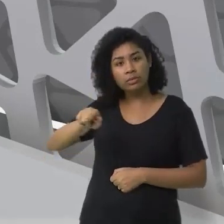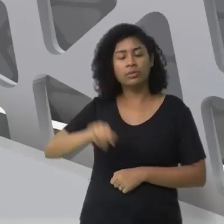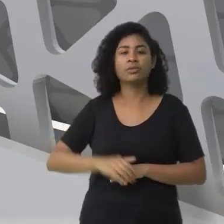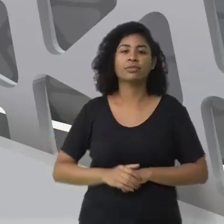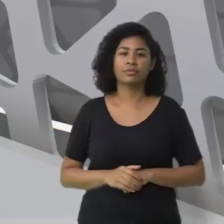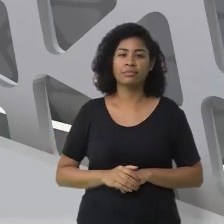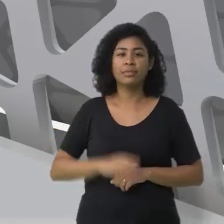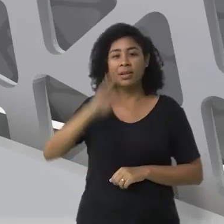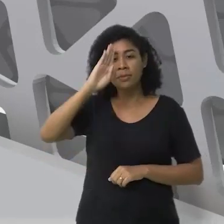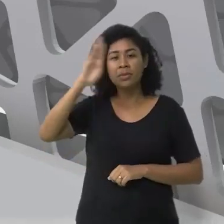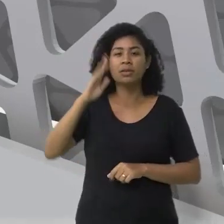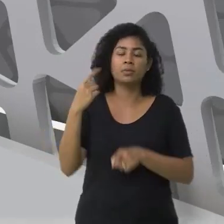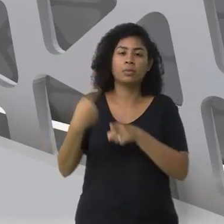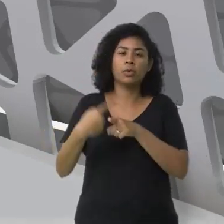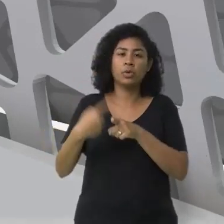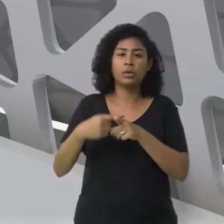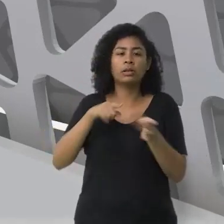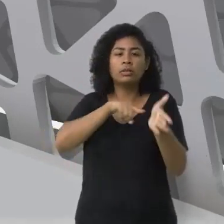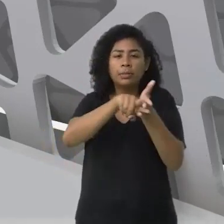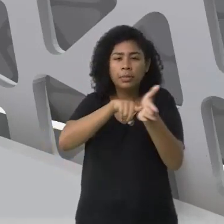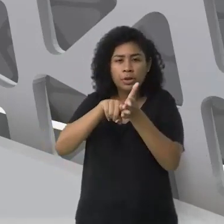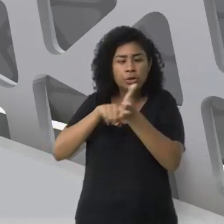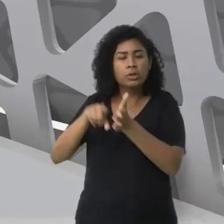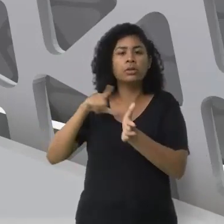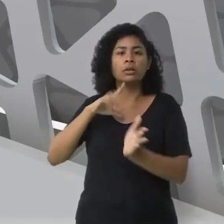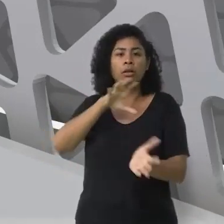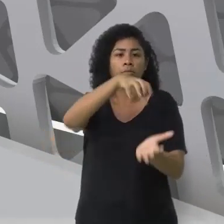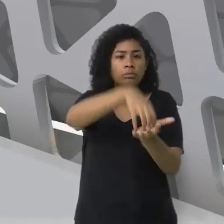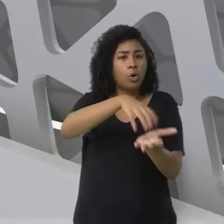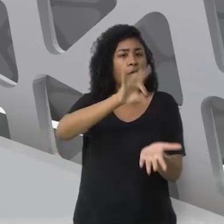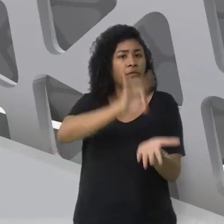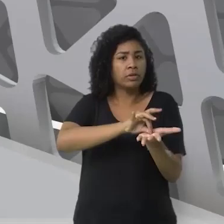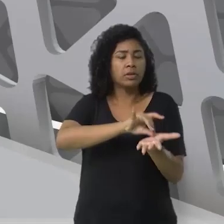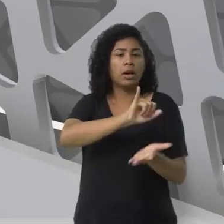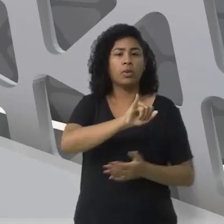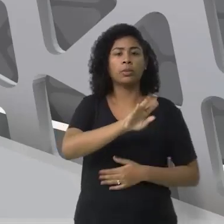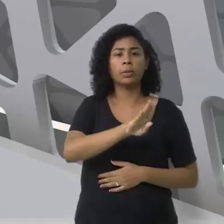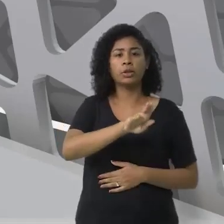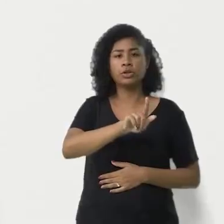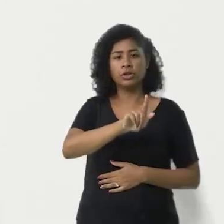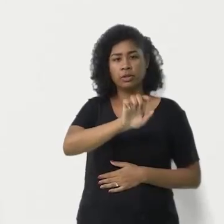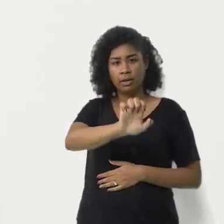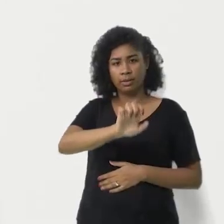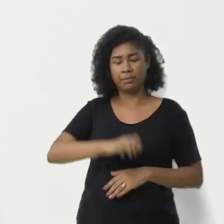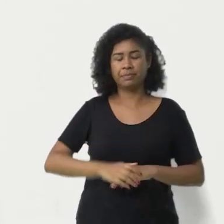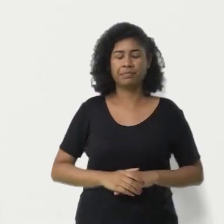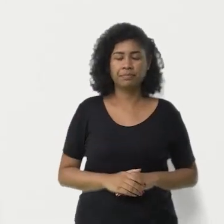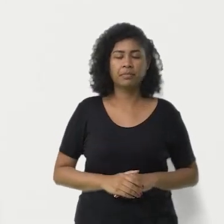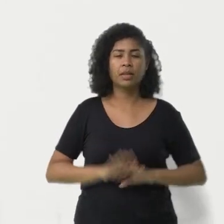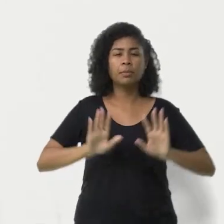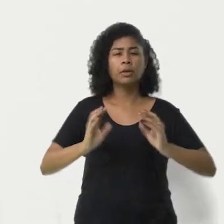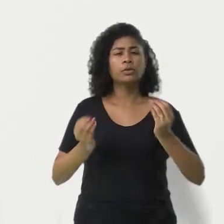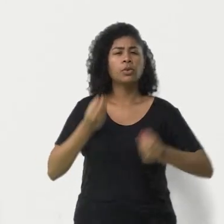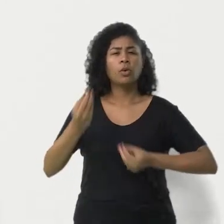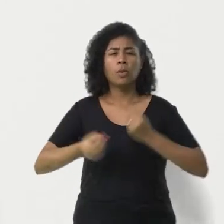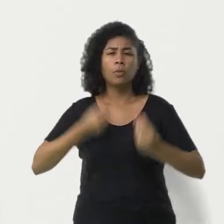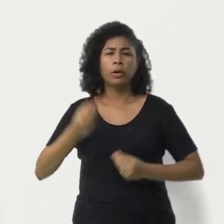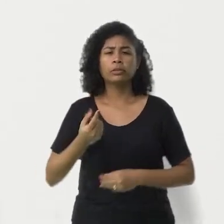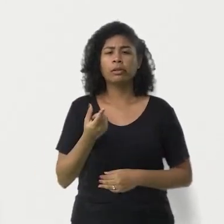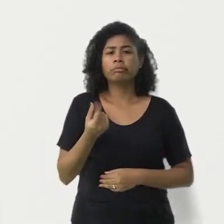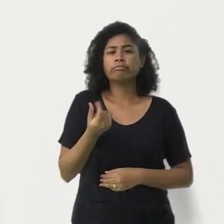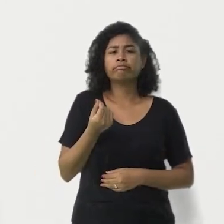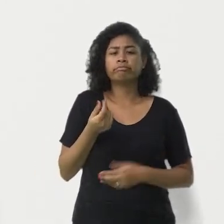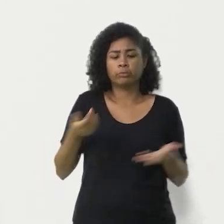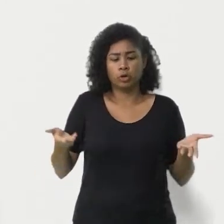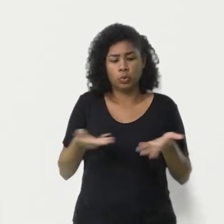porque esses estudos é feito por um instituto oficial, que é o IBGE, tá? Então, olha só, como é que está a renda atualmente? No ano